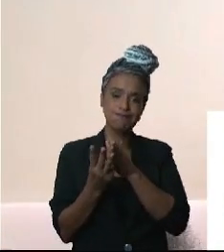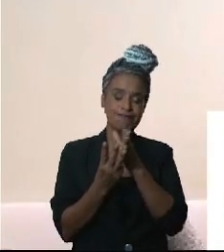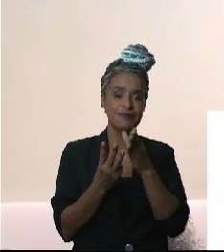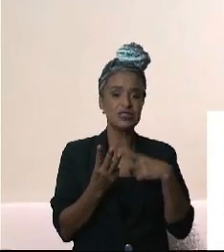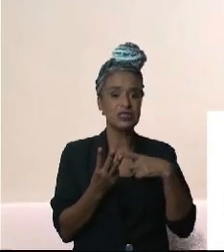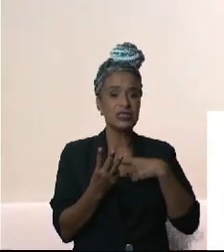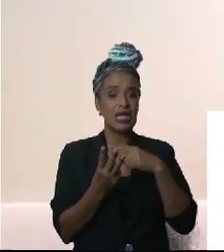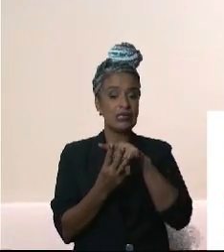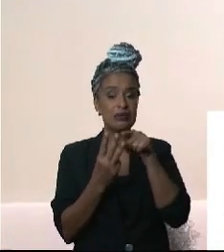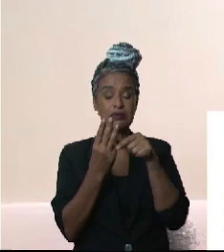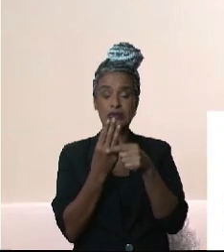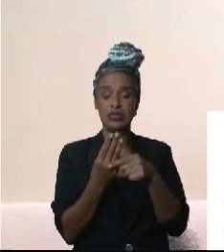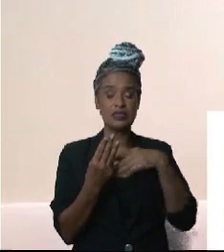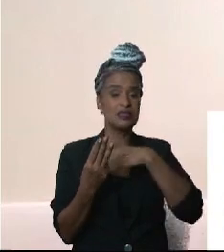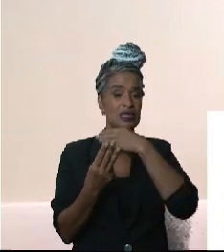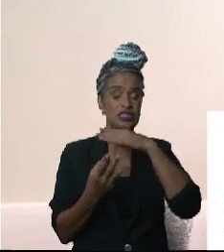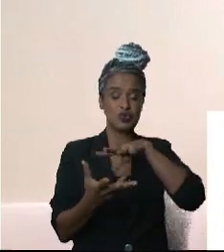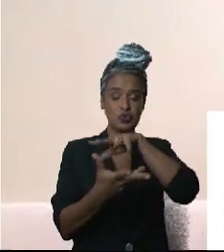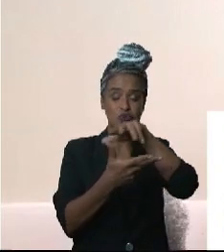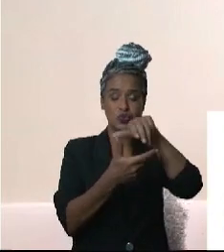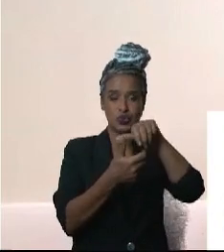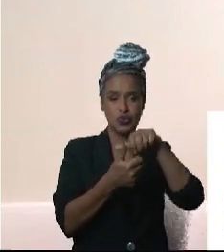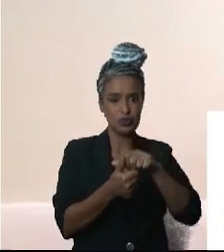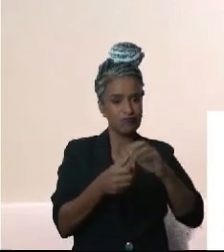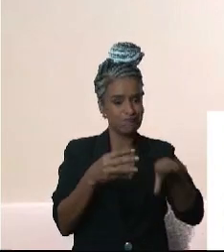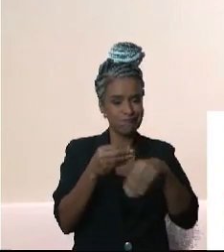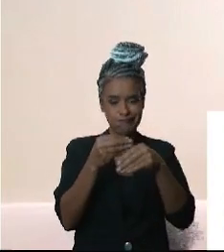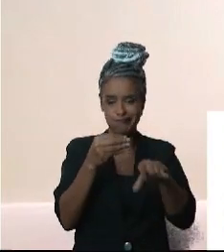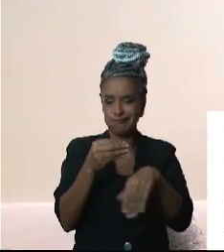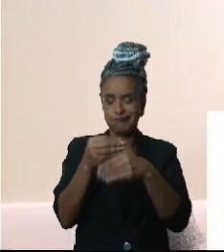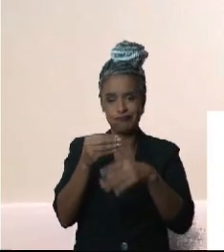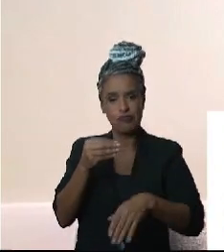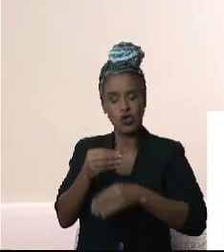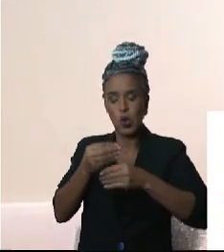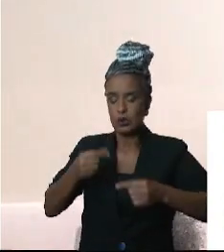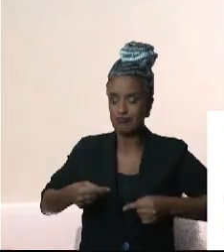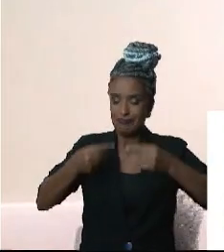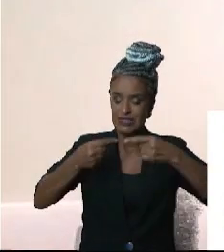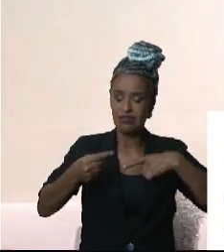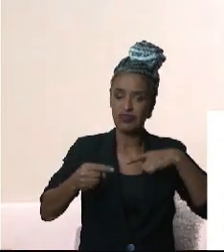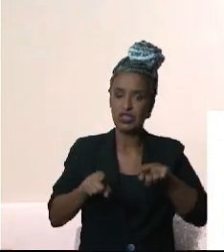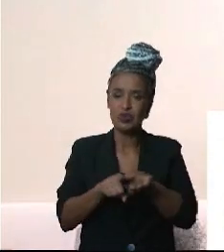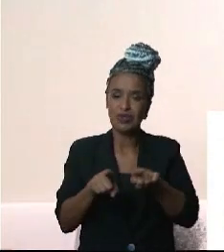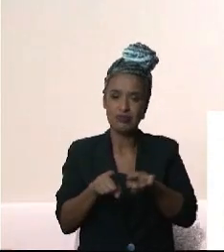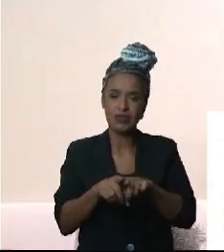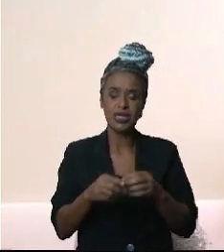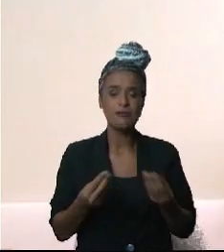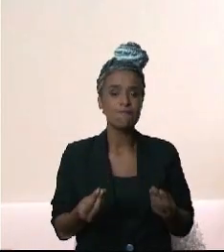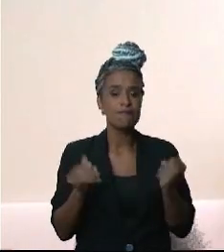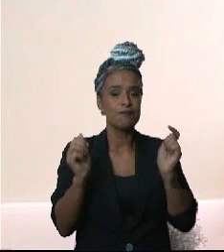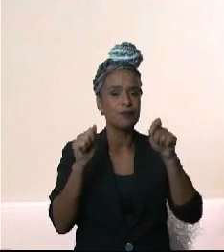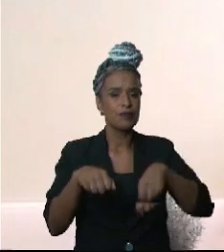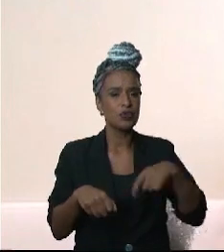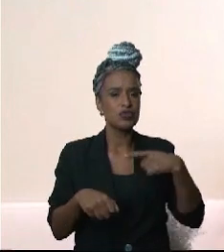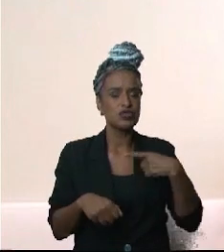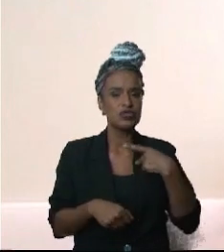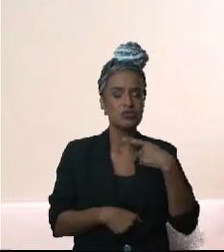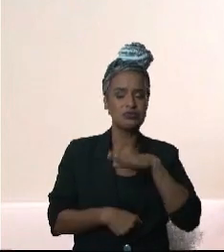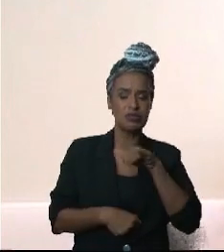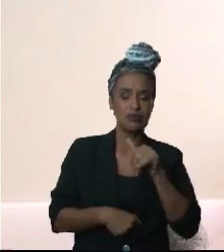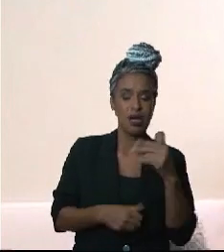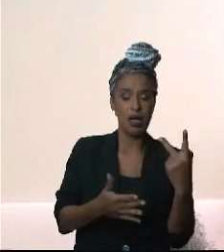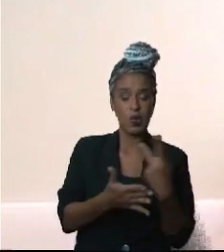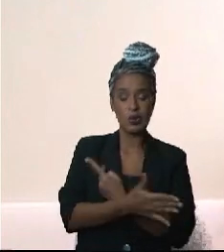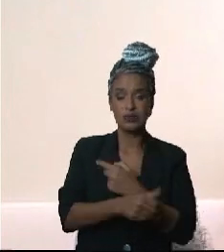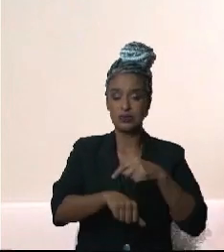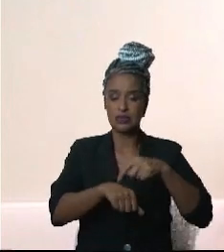tripla crise planetária, se juntaram uma série de outros desafios que poderíamos chamando a uma situação que